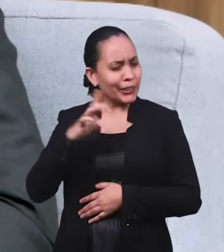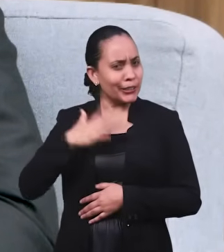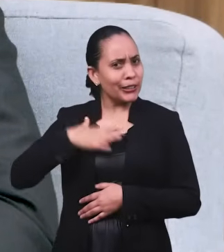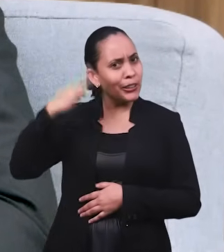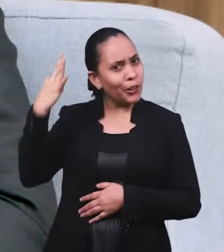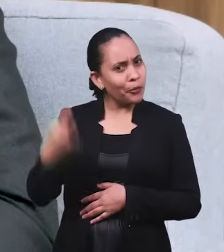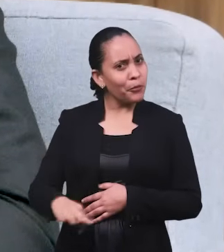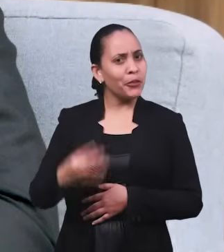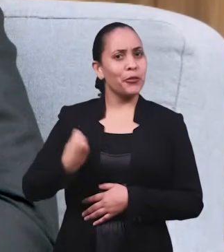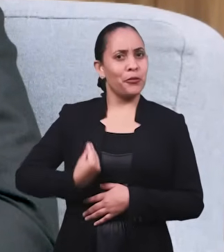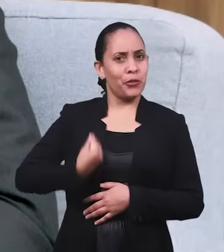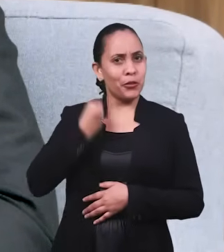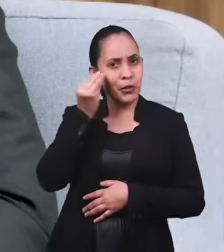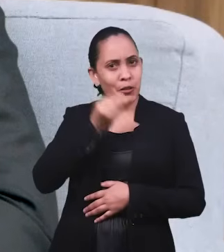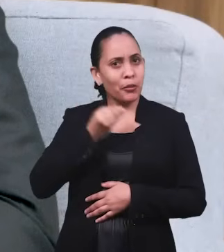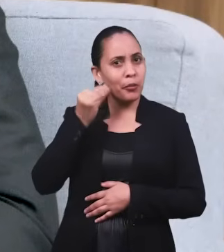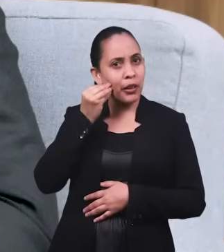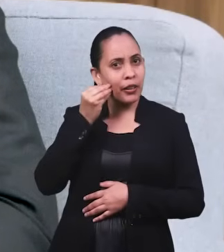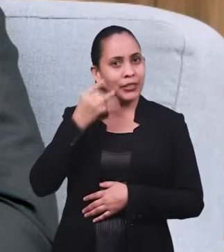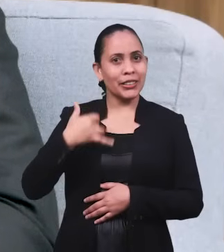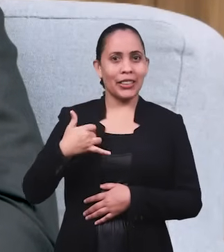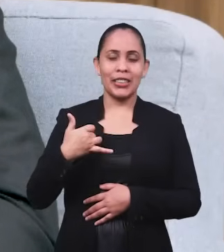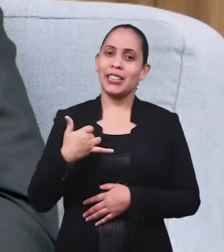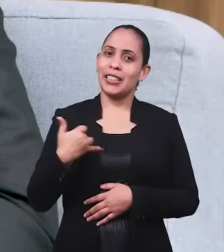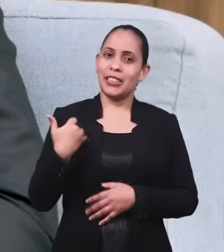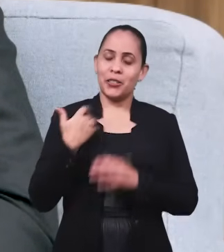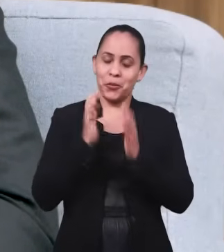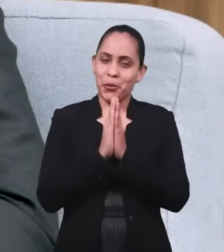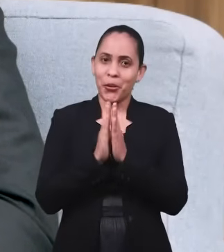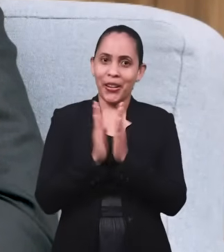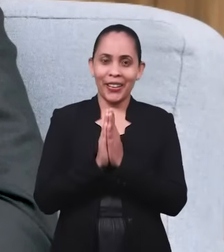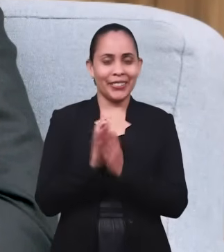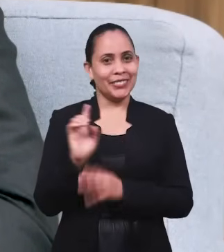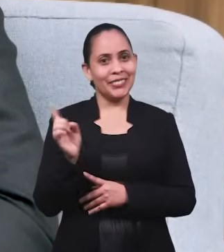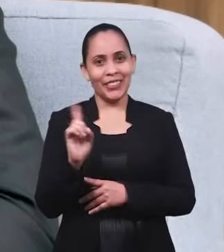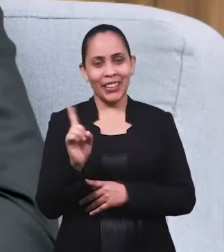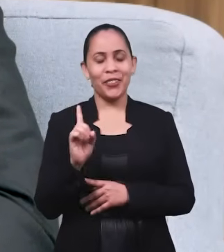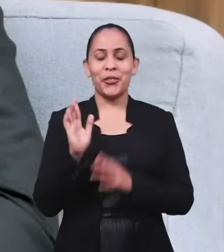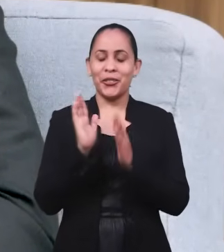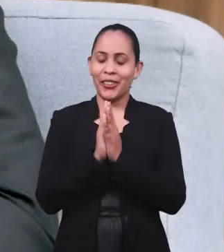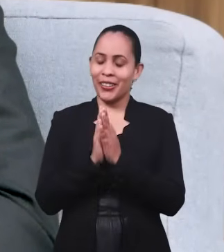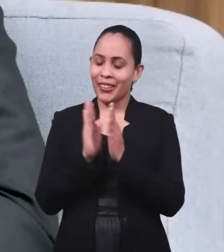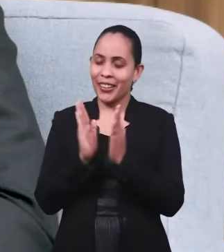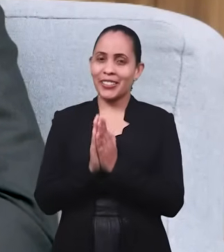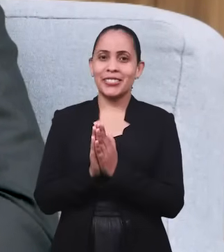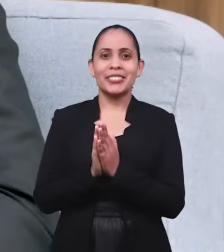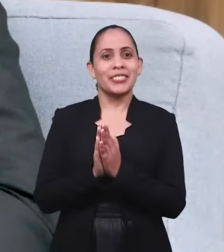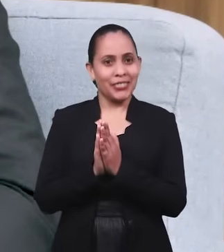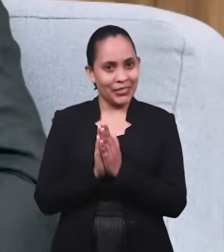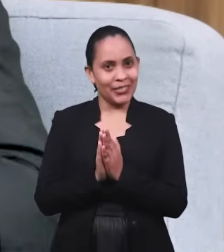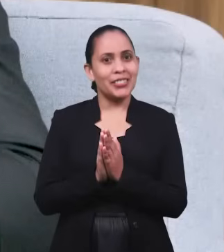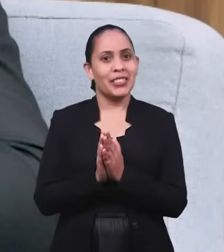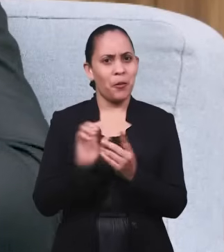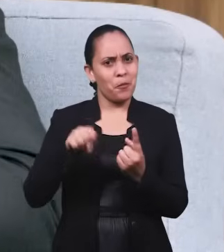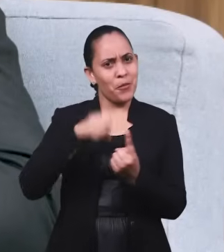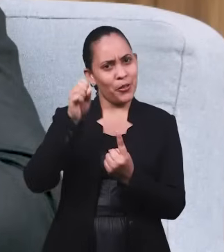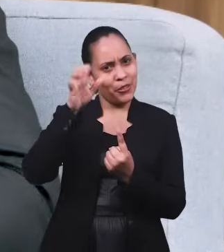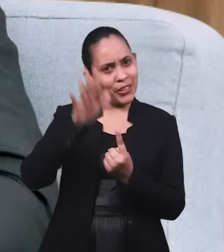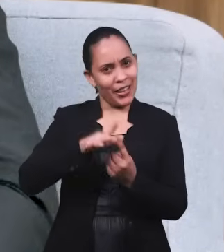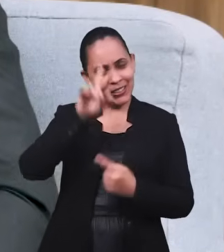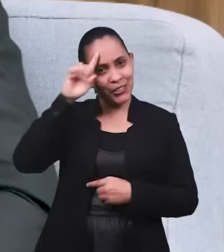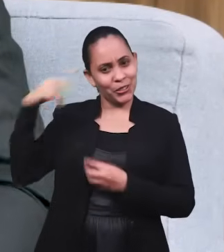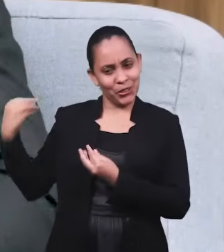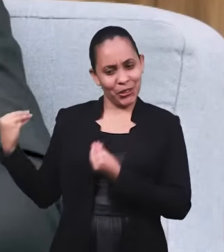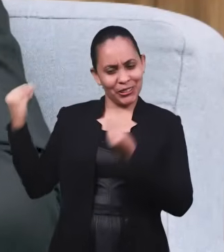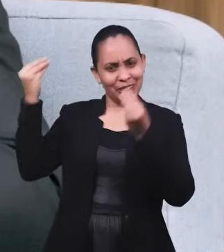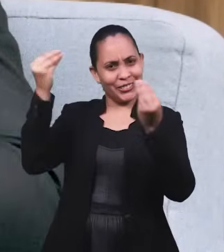também vivem as suas experiências, não tem idade para orar. Nós aprendemos que a oração é um recurso que o Senhor nos deu,